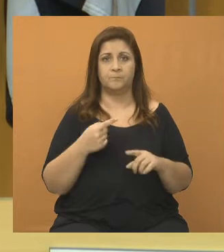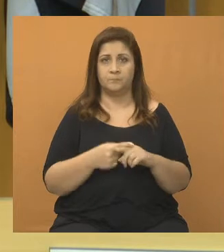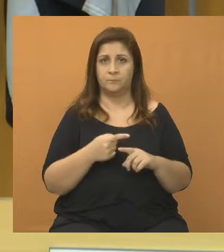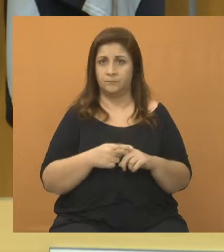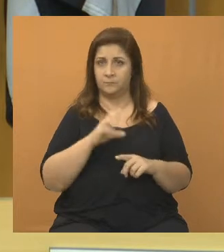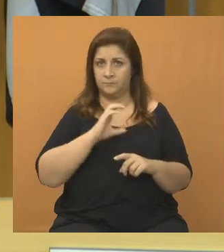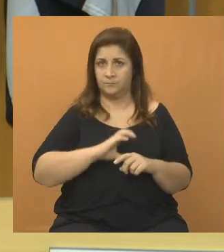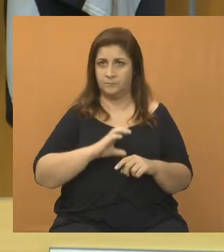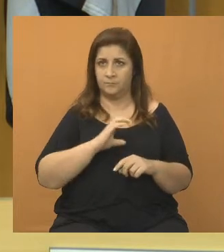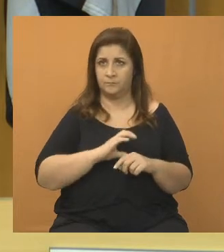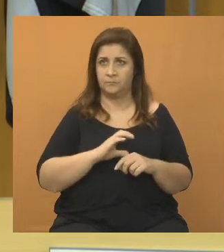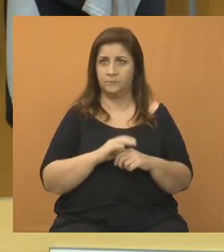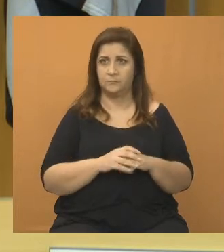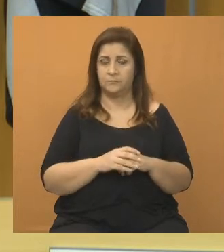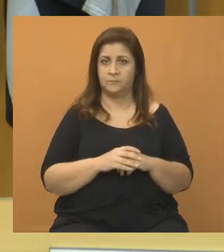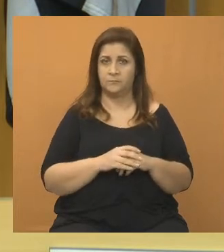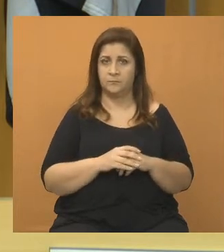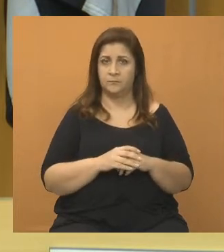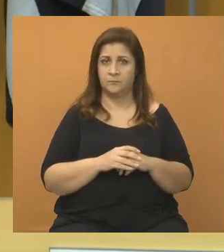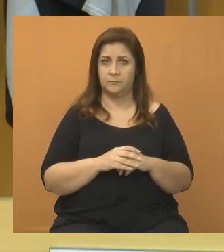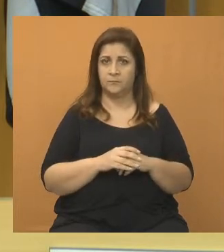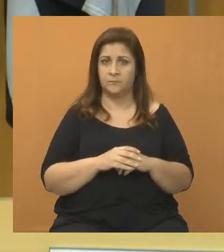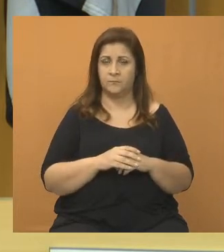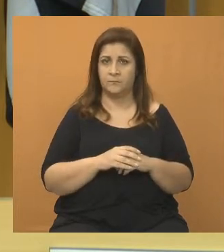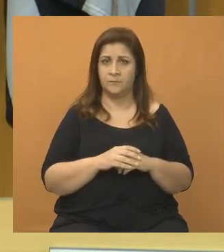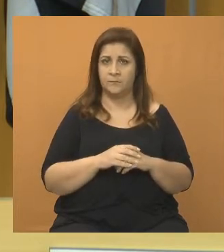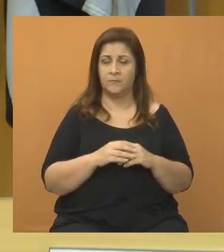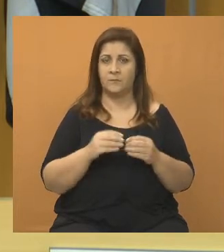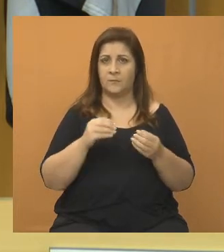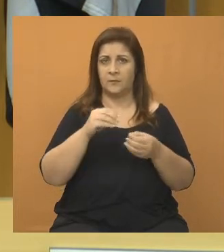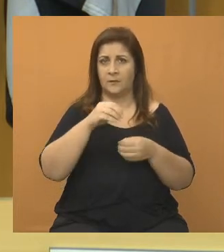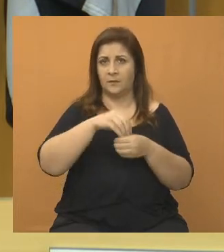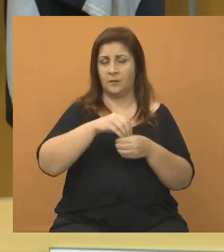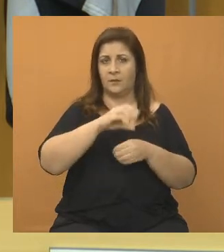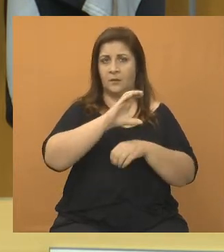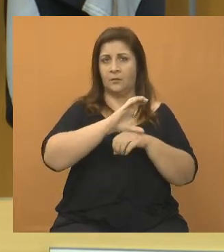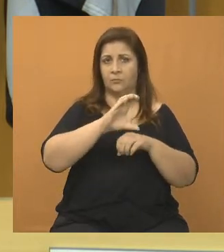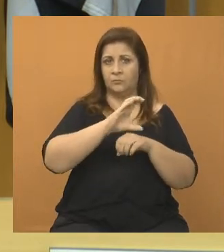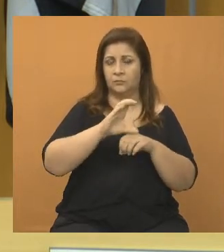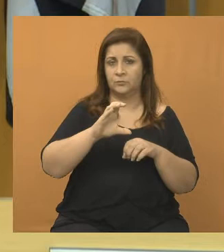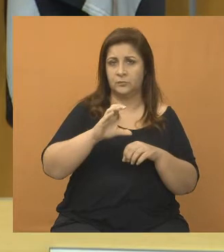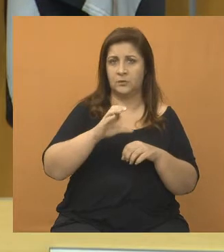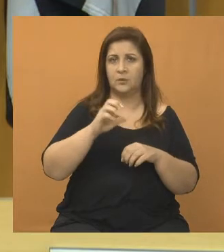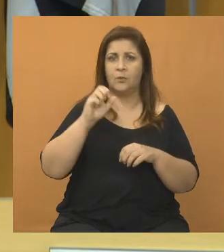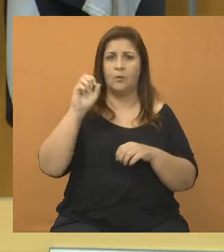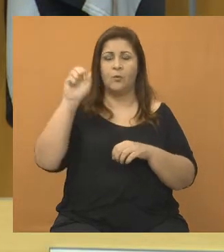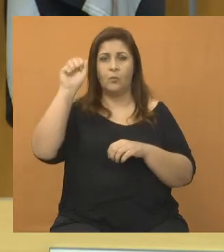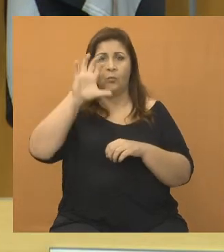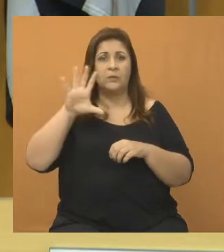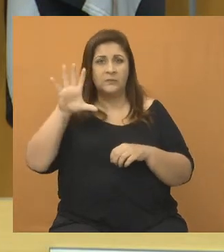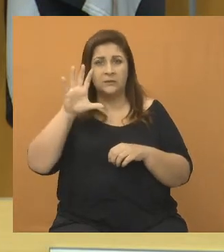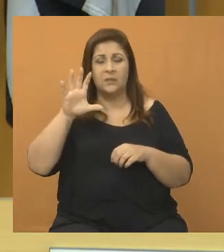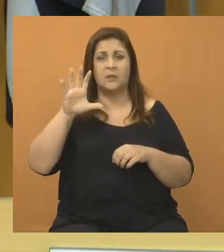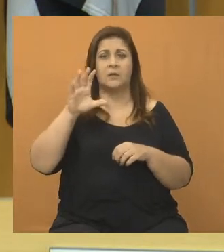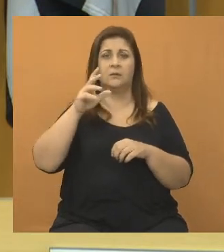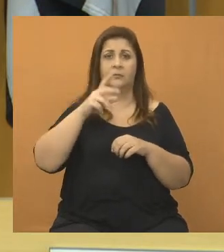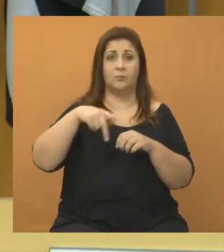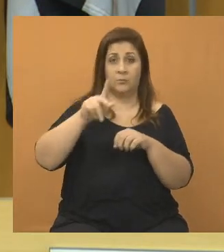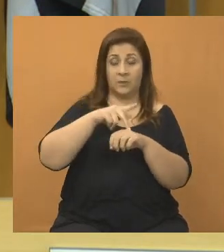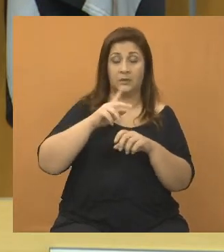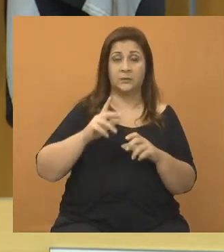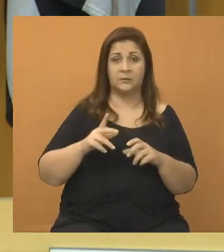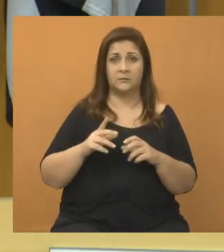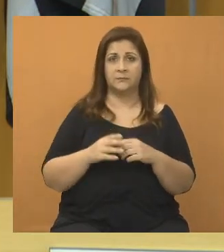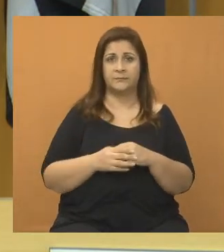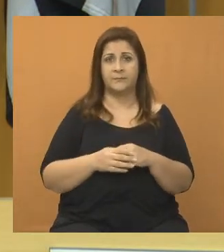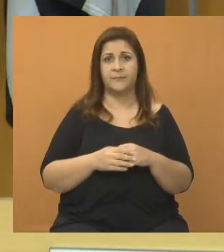município, na esfera da Constituição, entre Estado e União, o município é o ente mais fraco e é o ente